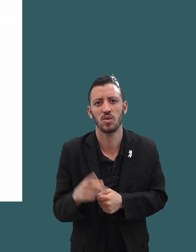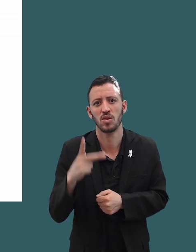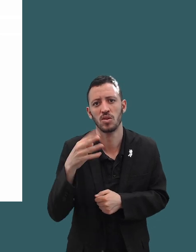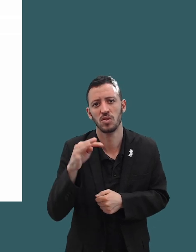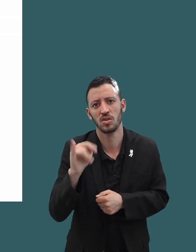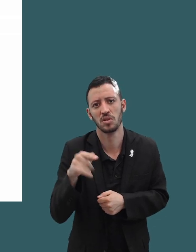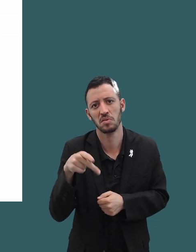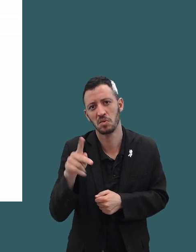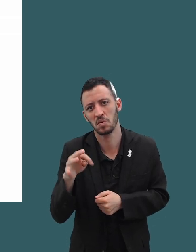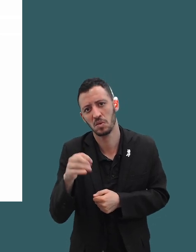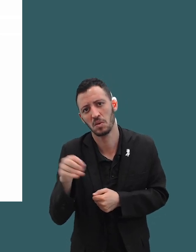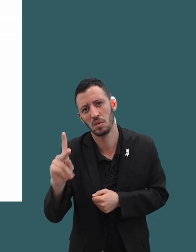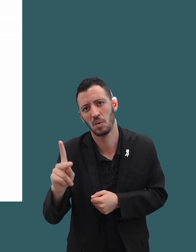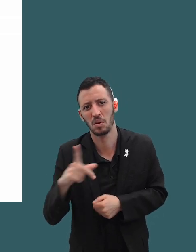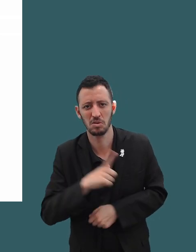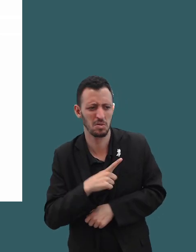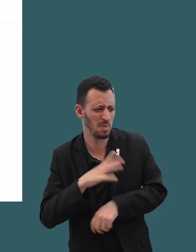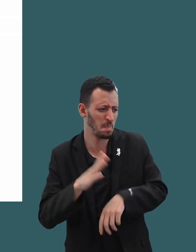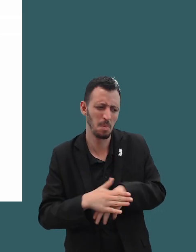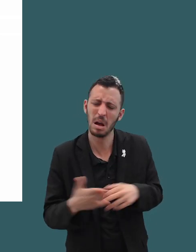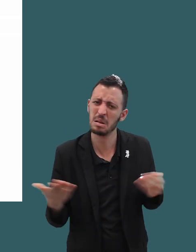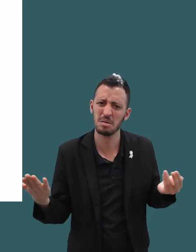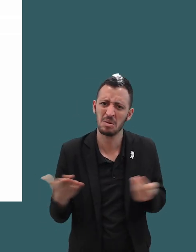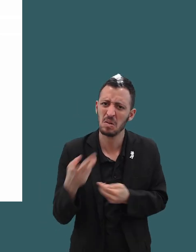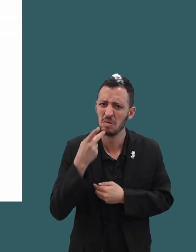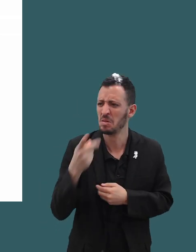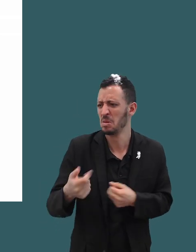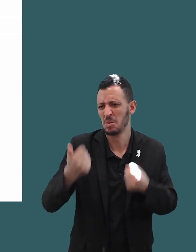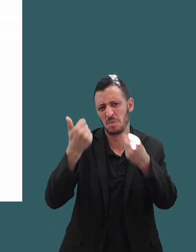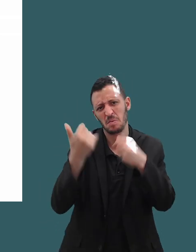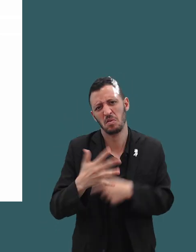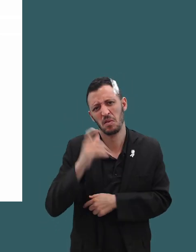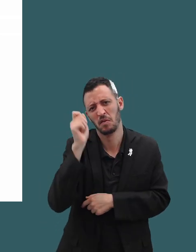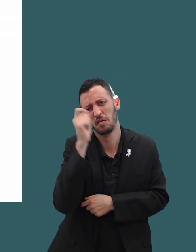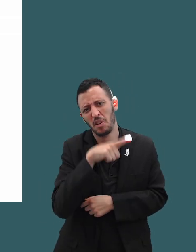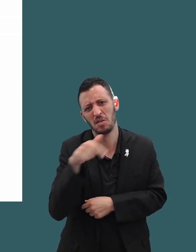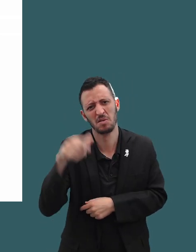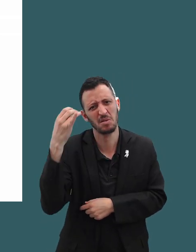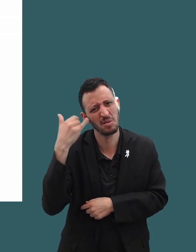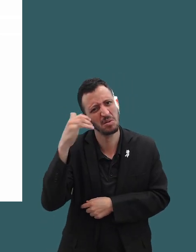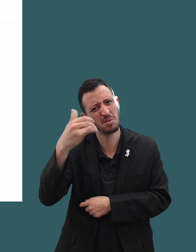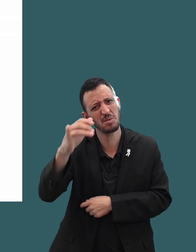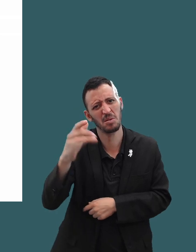só o que vem. É o voz de conteúdo falso em ciência. É